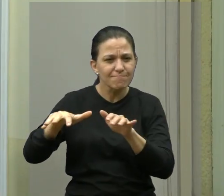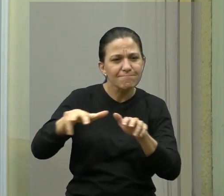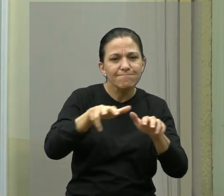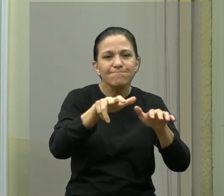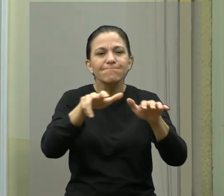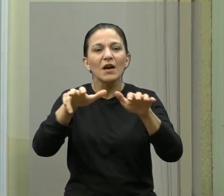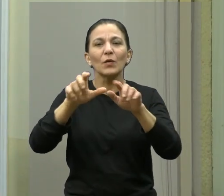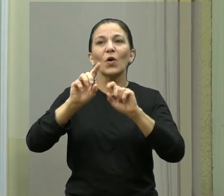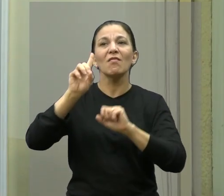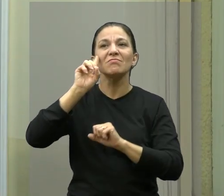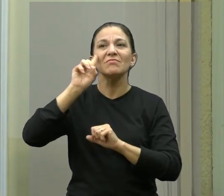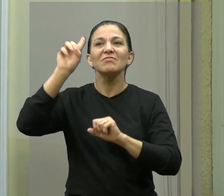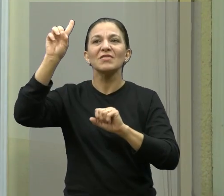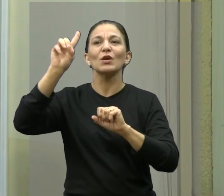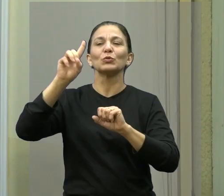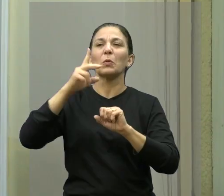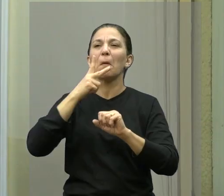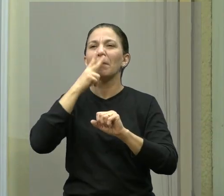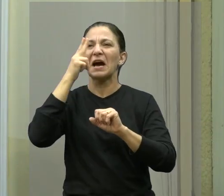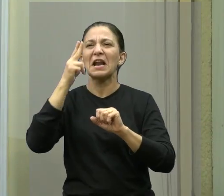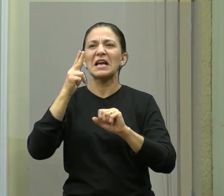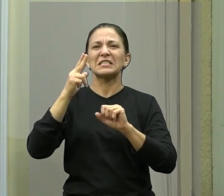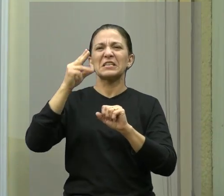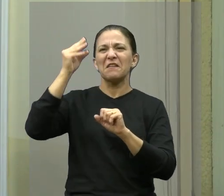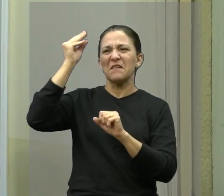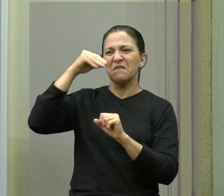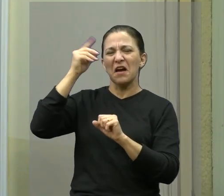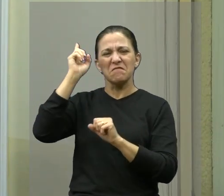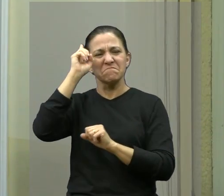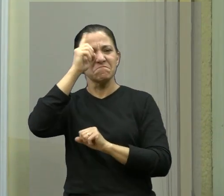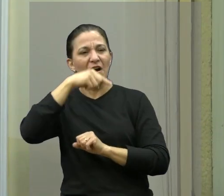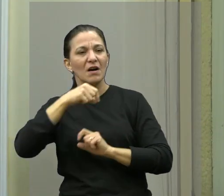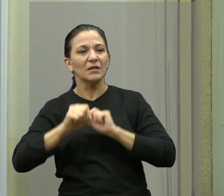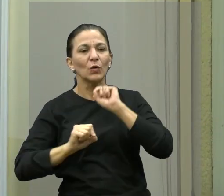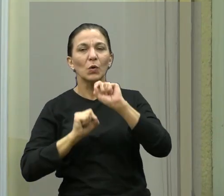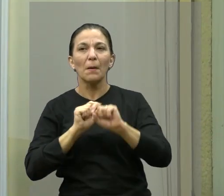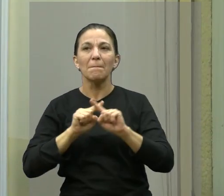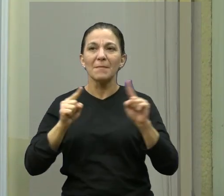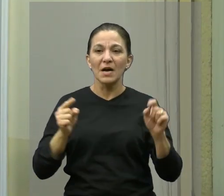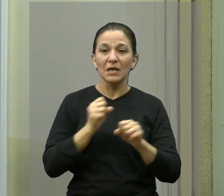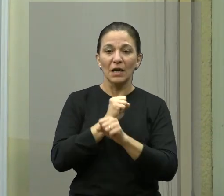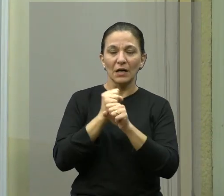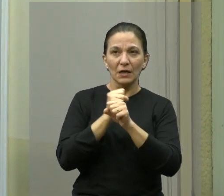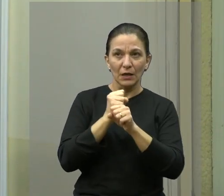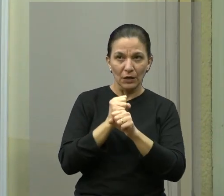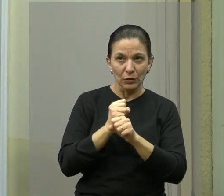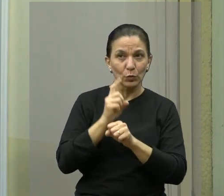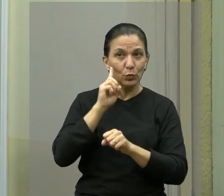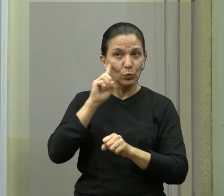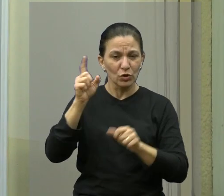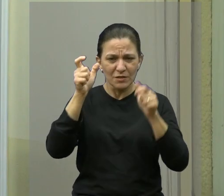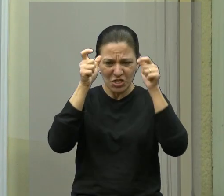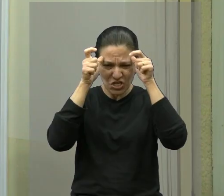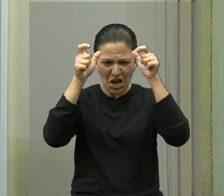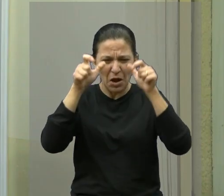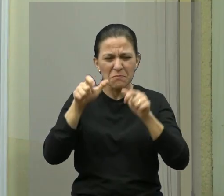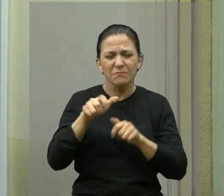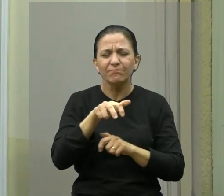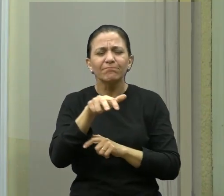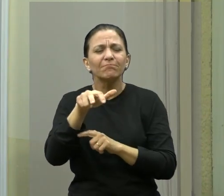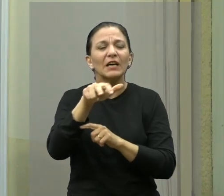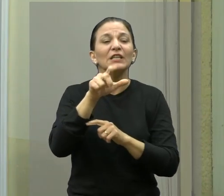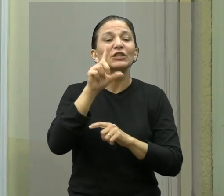dia Deus afrouxa o laço com que o subjuga. Mas nesse ano, o dia em que o diabo foi solto foi